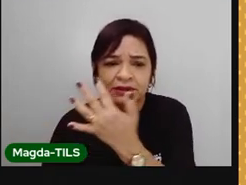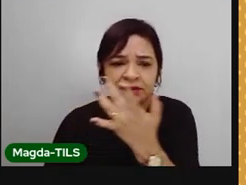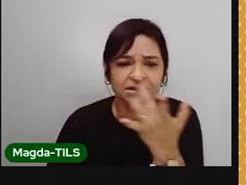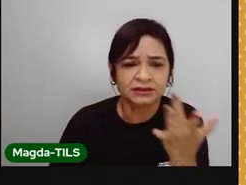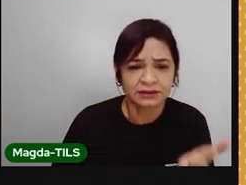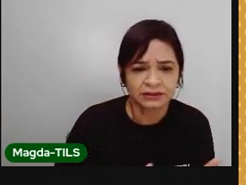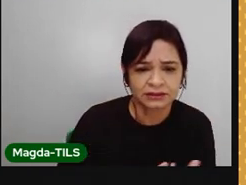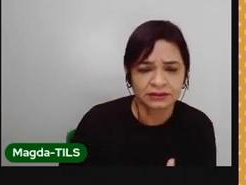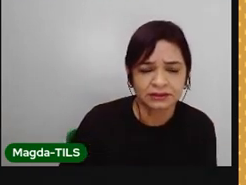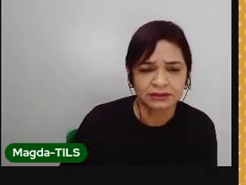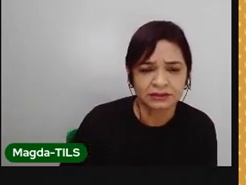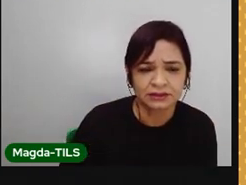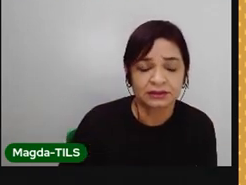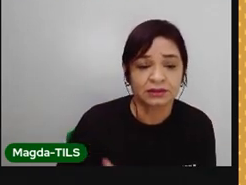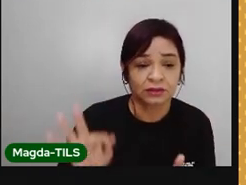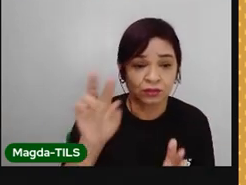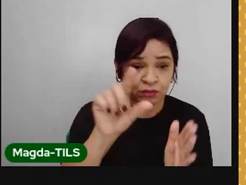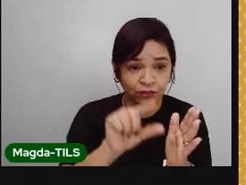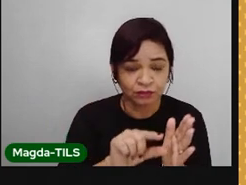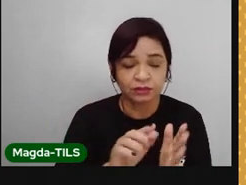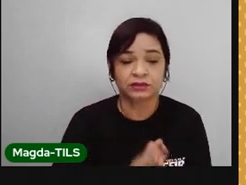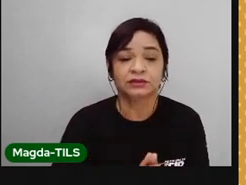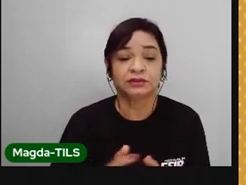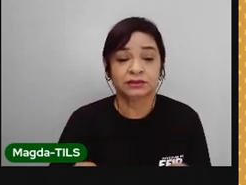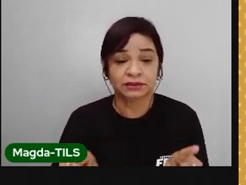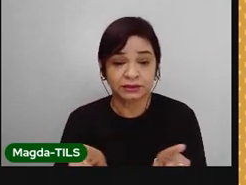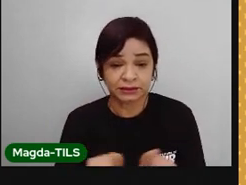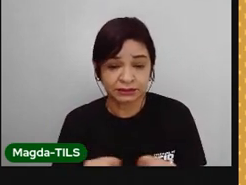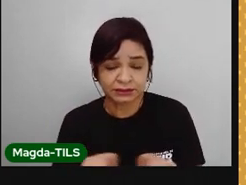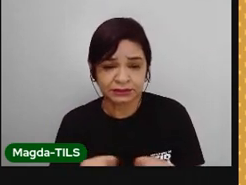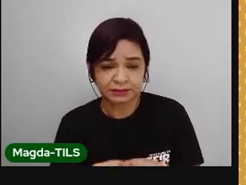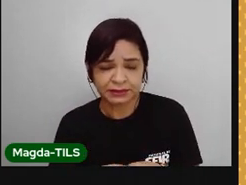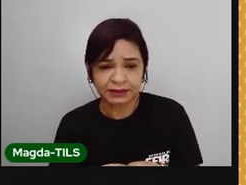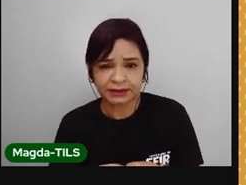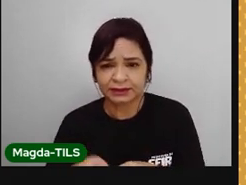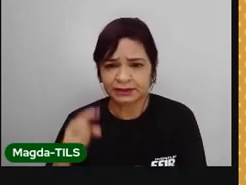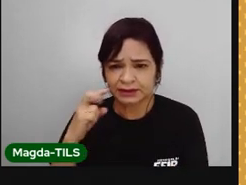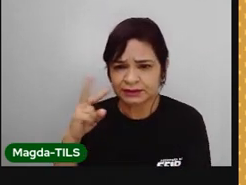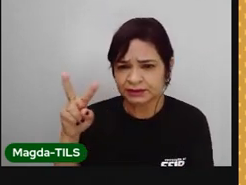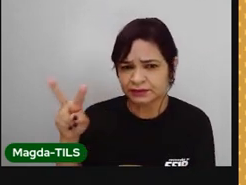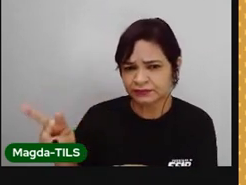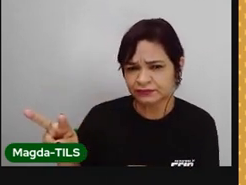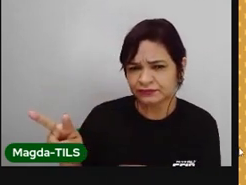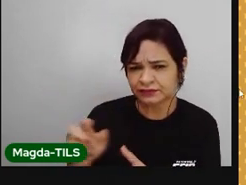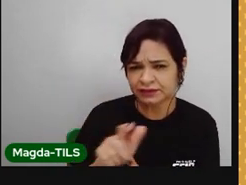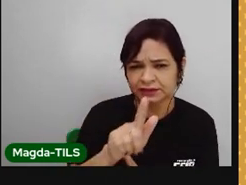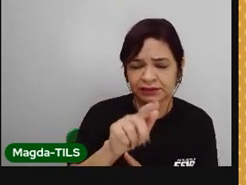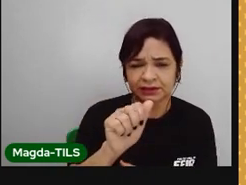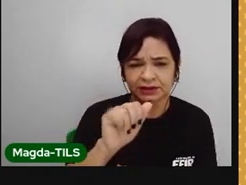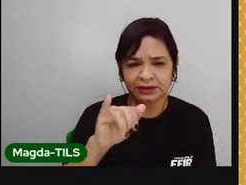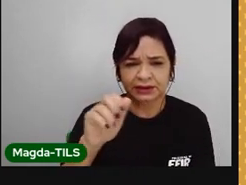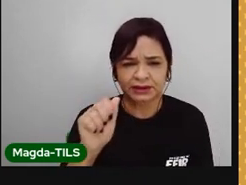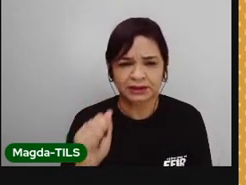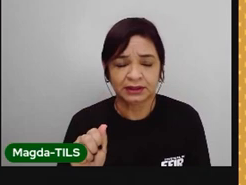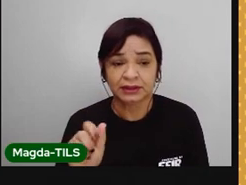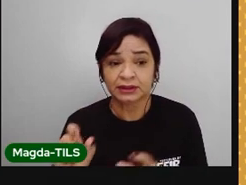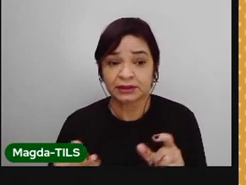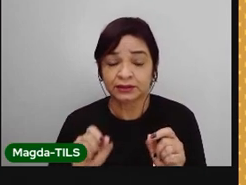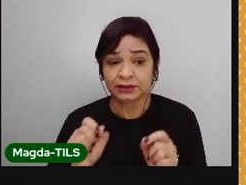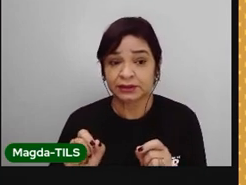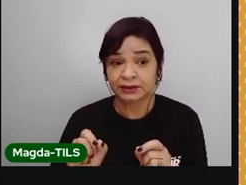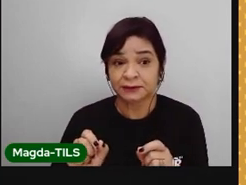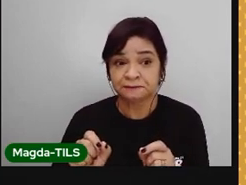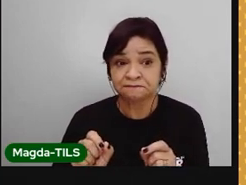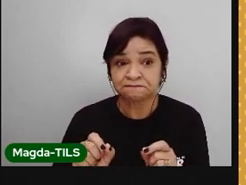nesse caso, que é o Sol. E também essas deusas aqui, tanto a deusa Gaia quanto a deusa Telos, elas são